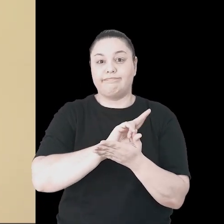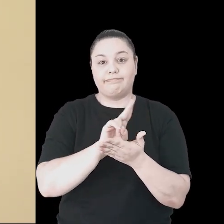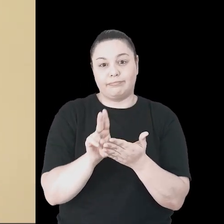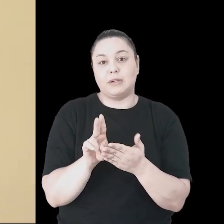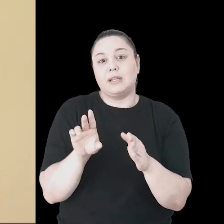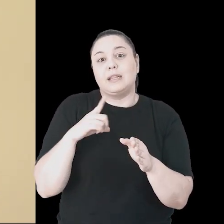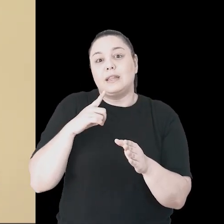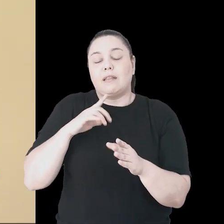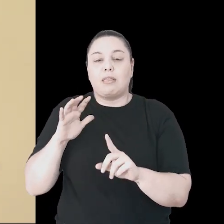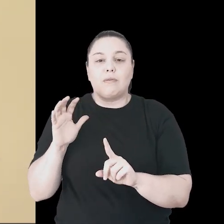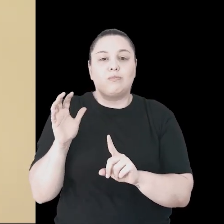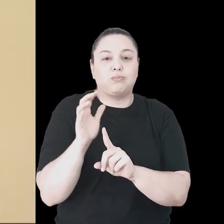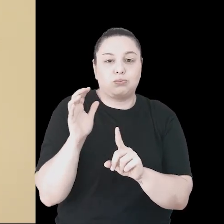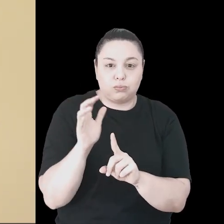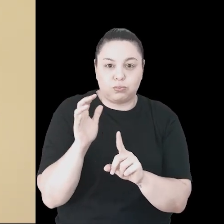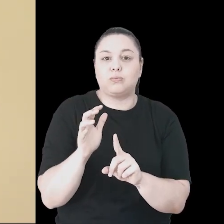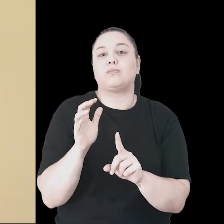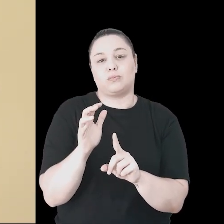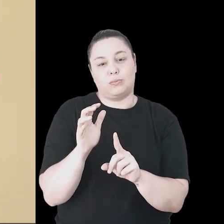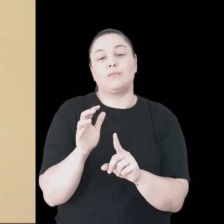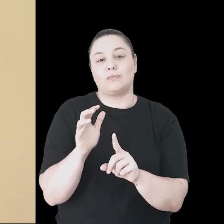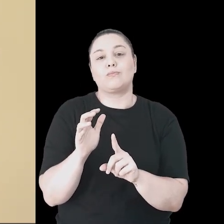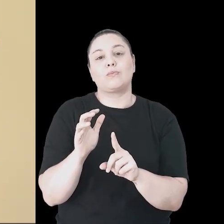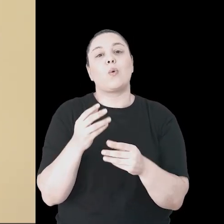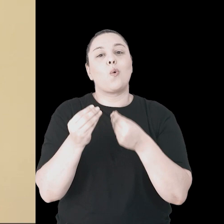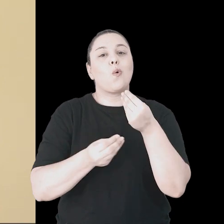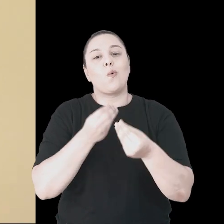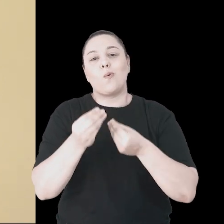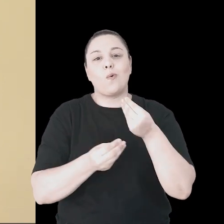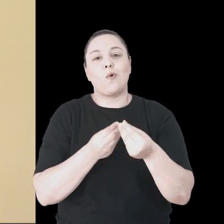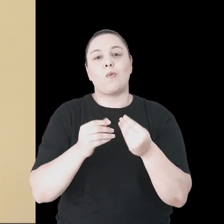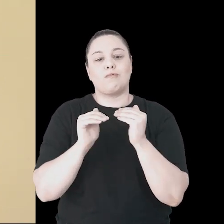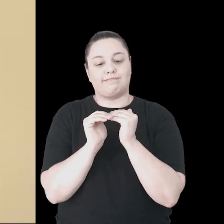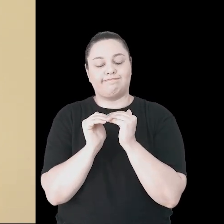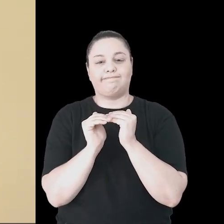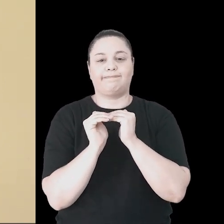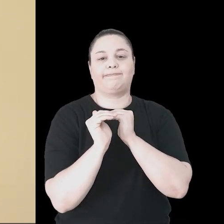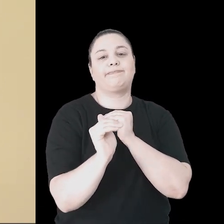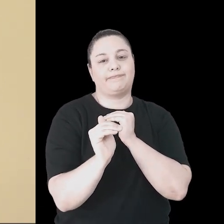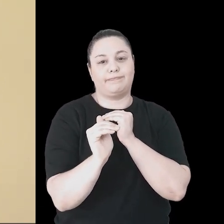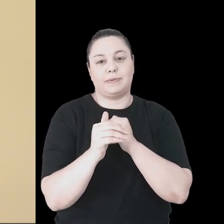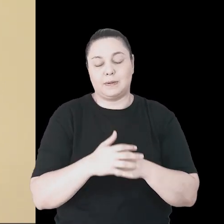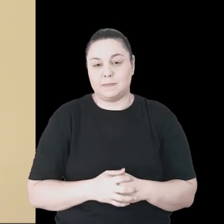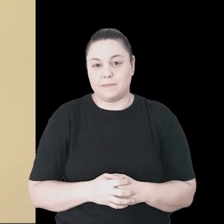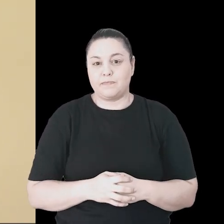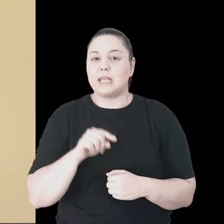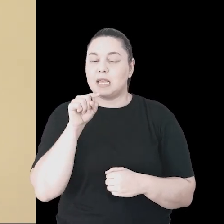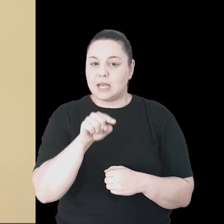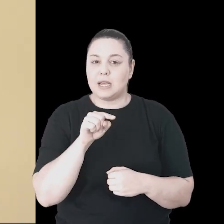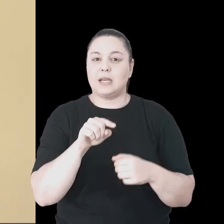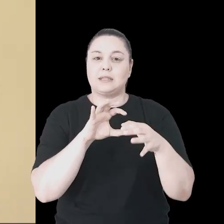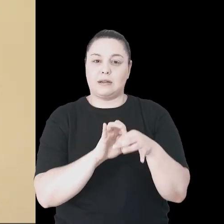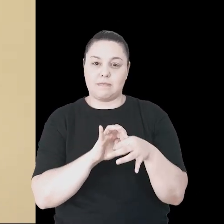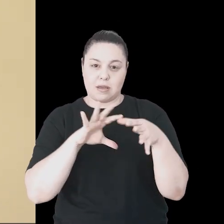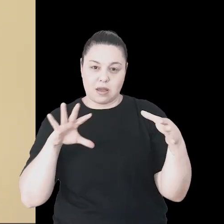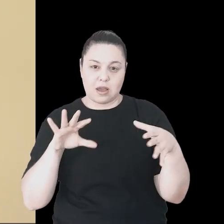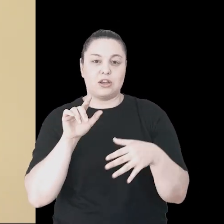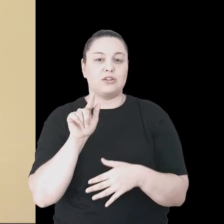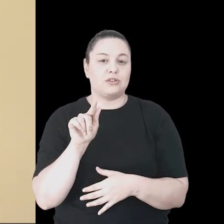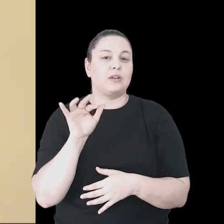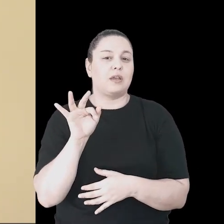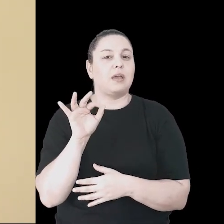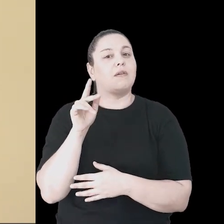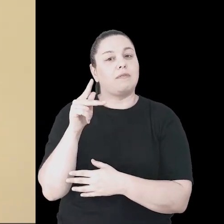96, histidina 148, treonina 203 e glutamato 222 atuam como